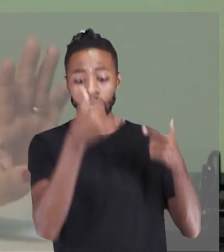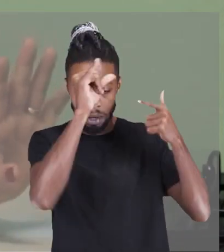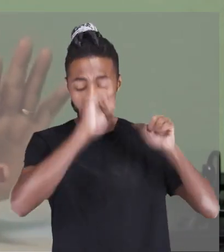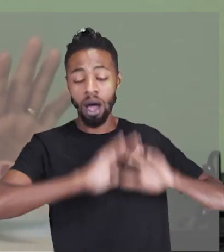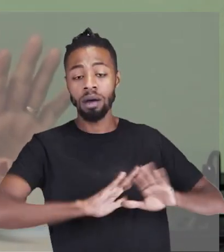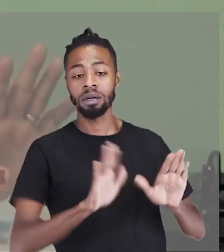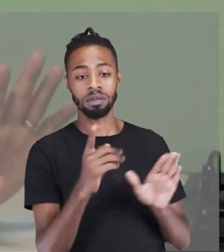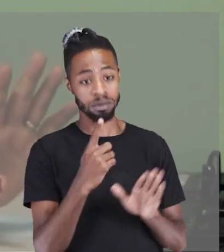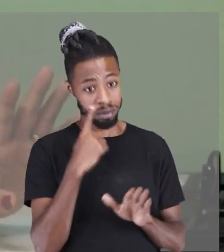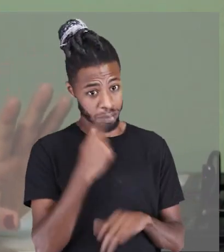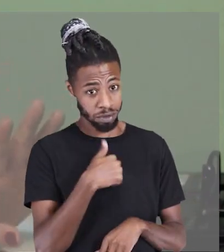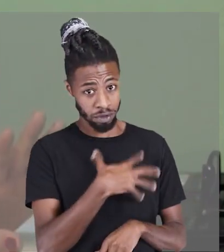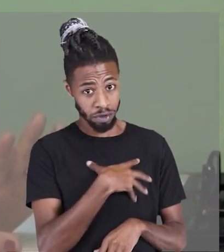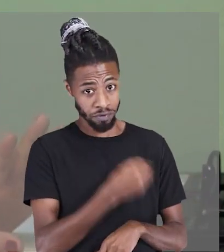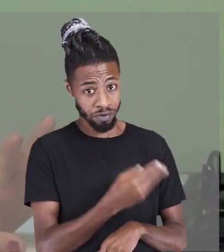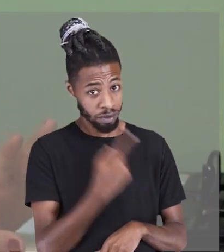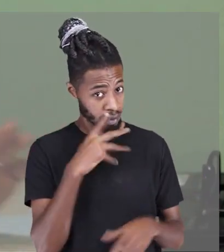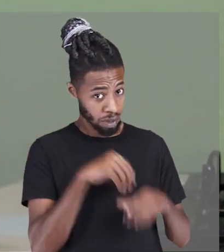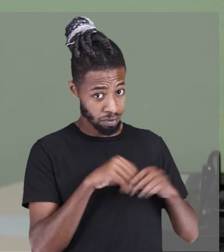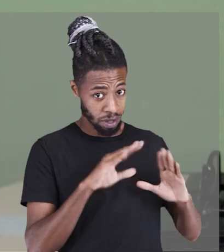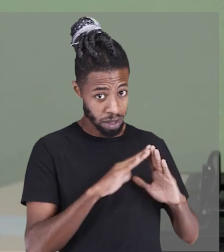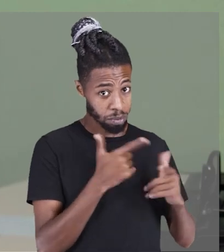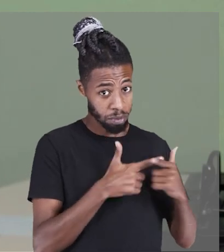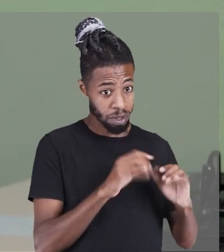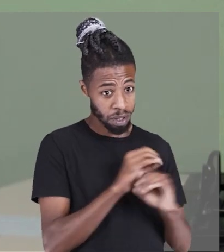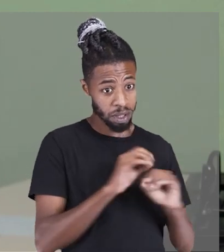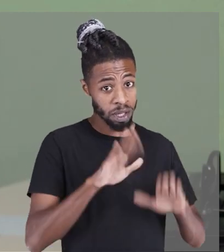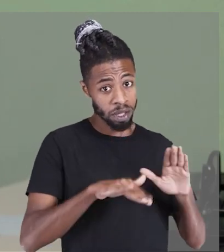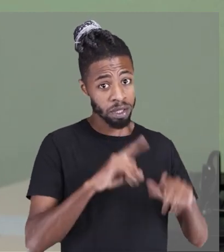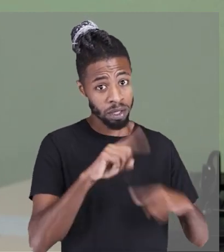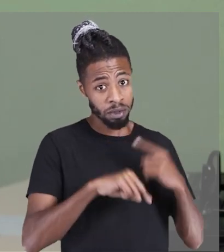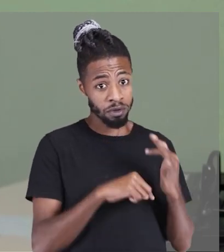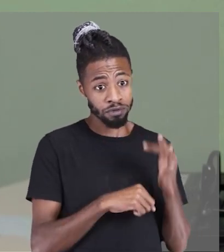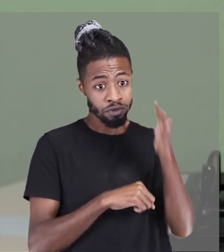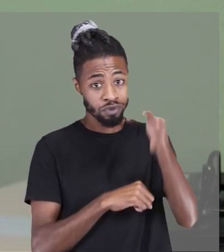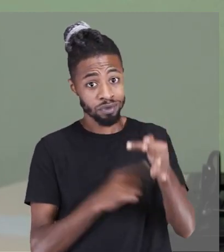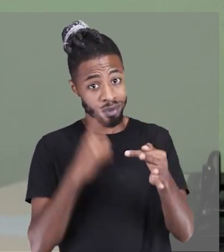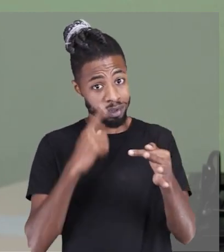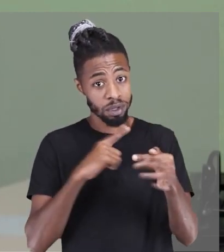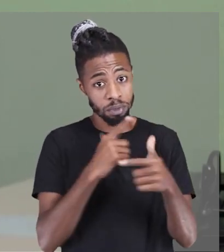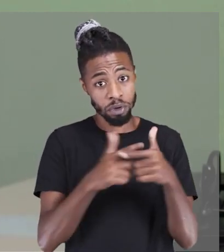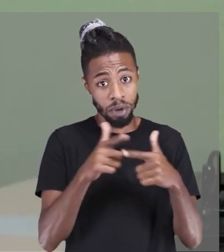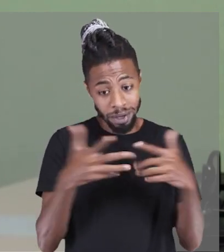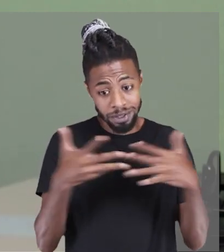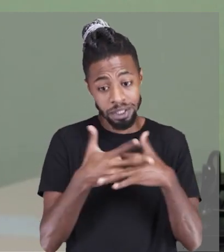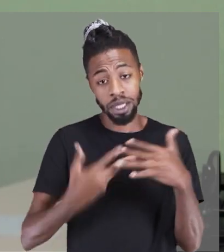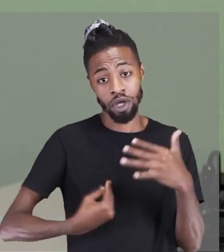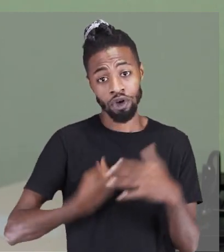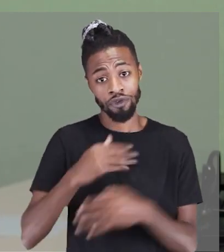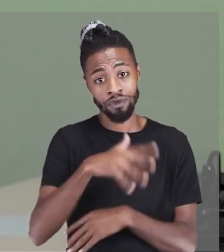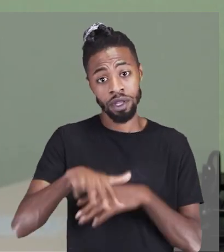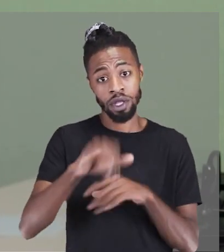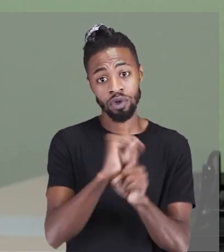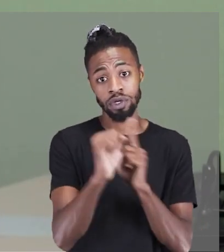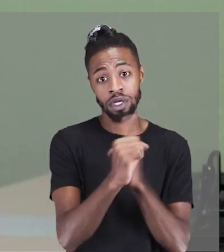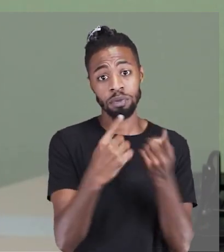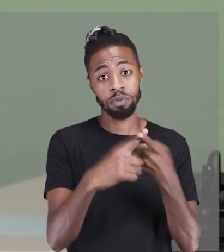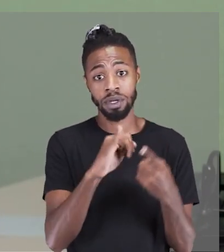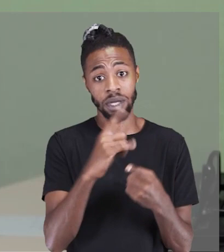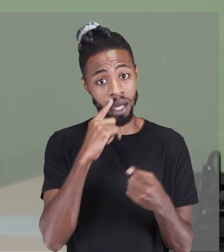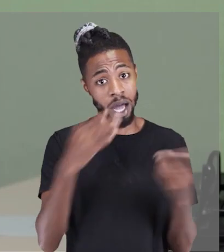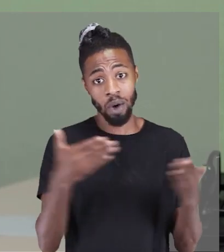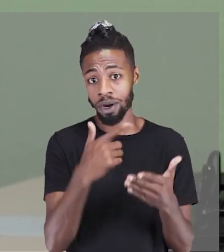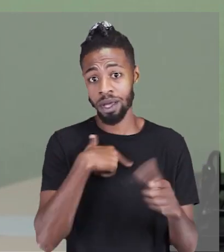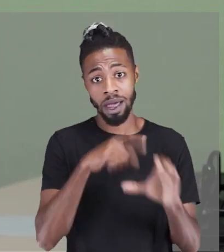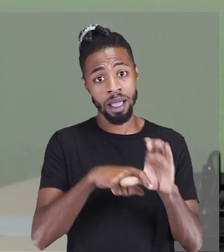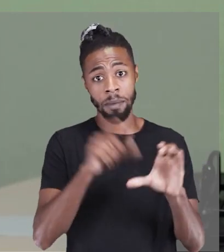elas não terem mais problema. Você não vai ter problema, talvez, ele como filho morando dentro da sua casa, mas você vai ter ele como problema como cidadão para